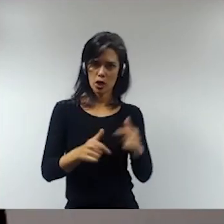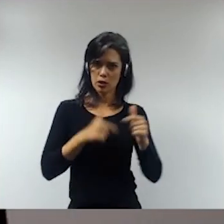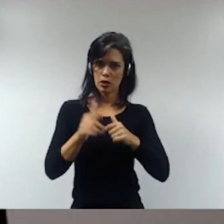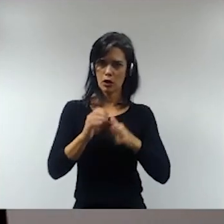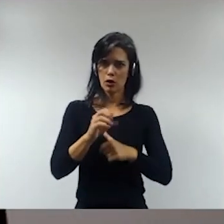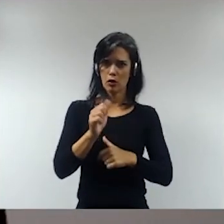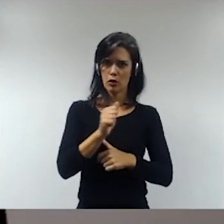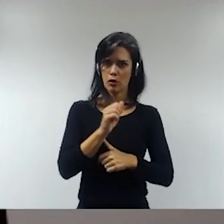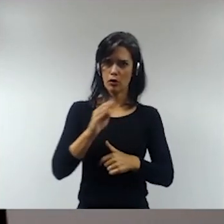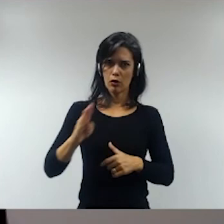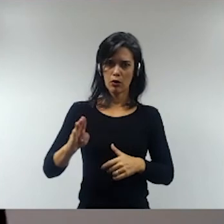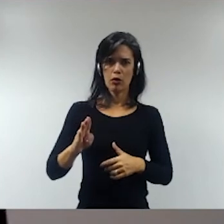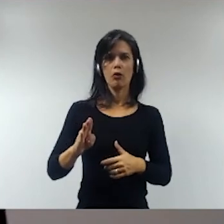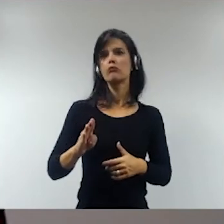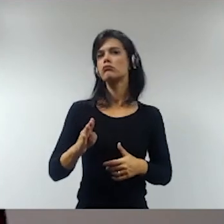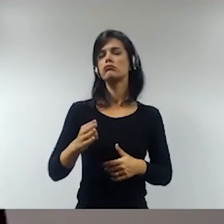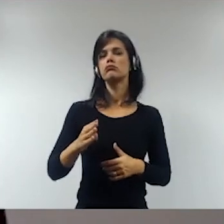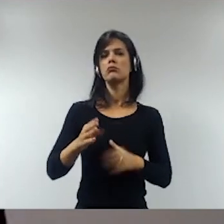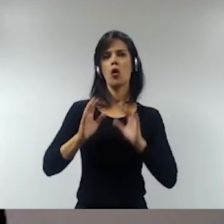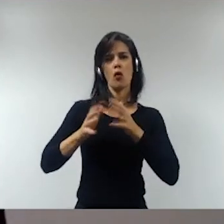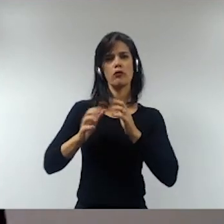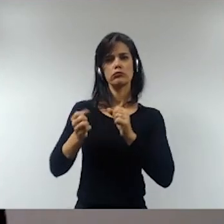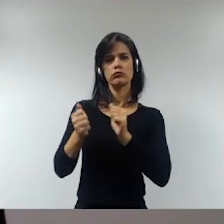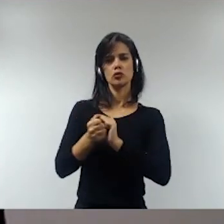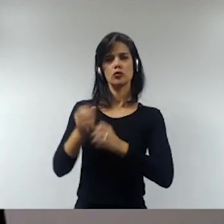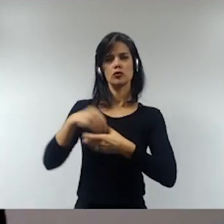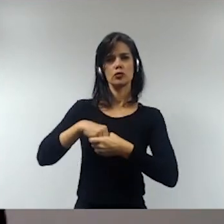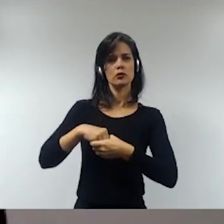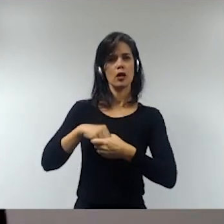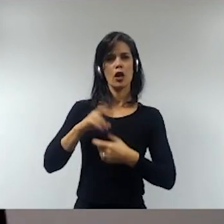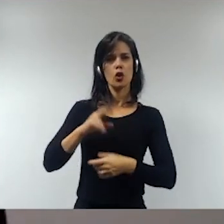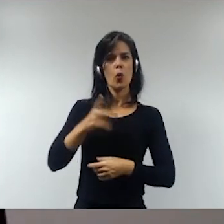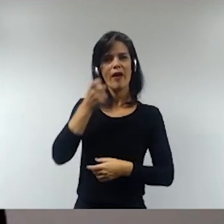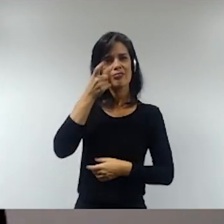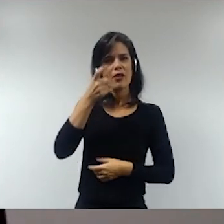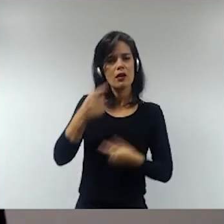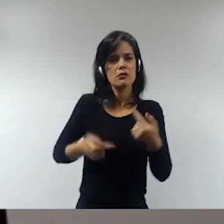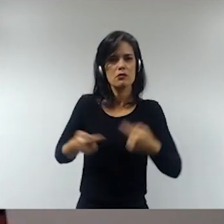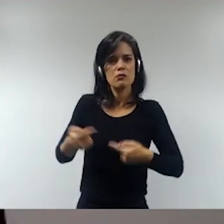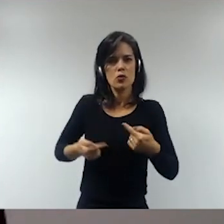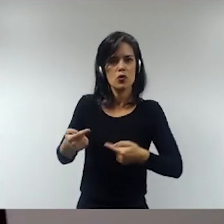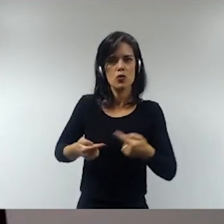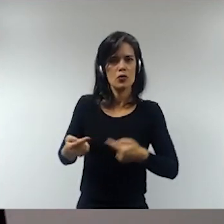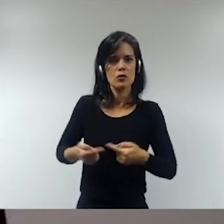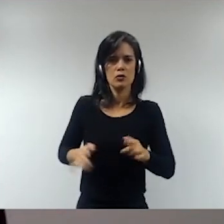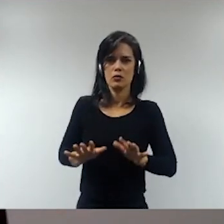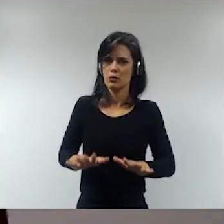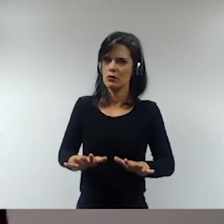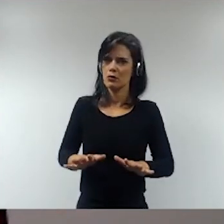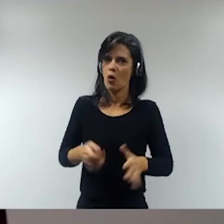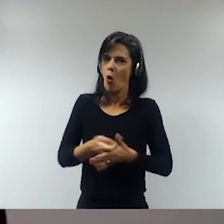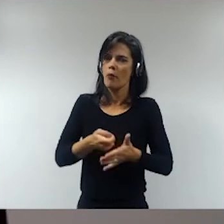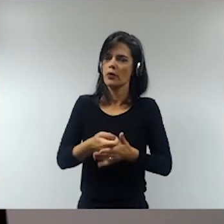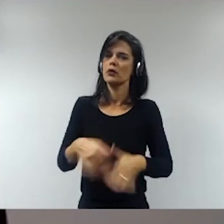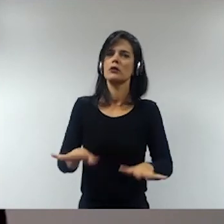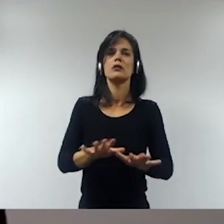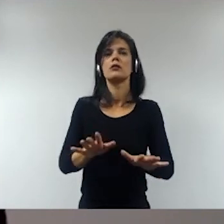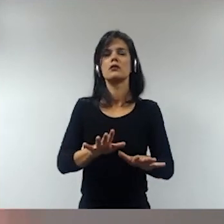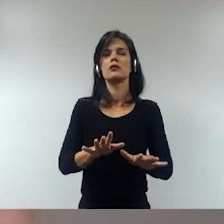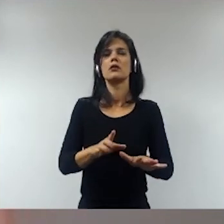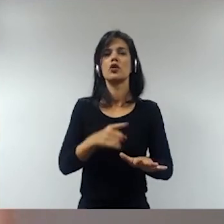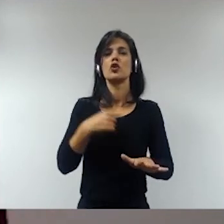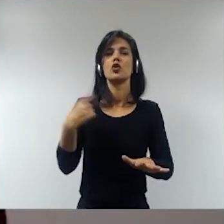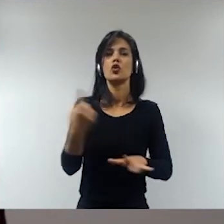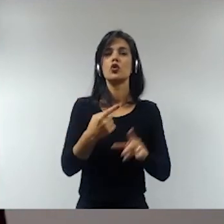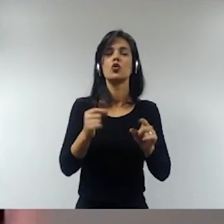de estarmos orbitando ali, não é que nós tenhamos interesse político, necessariamente. Nós somos a voz